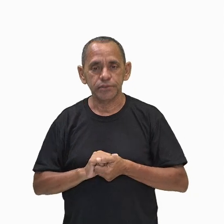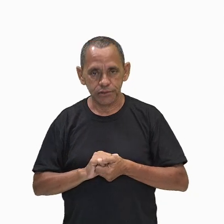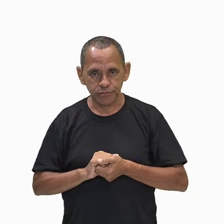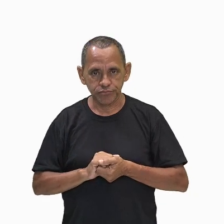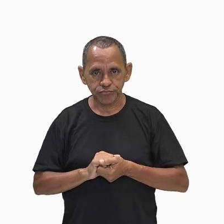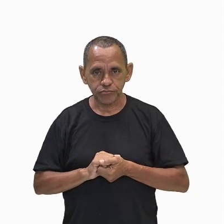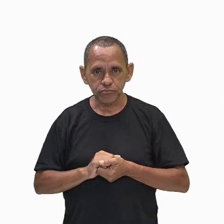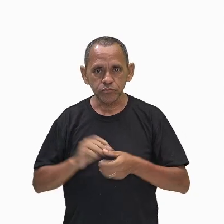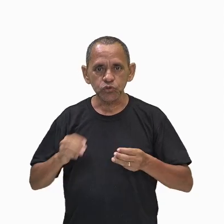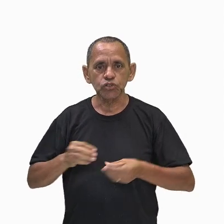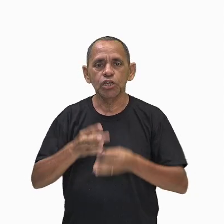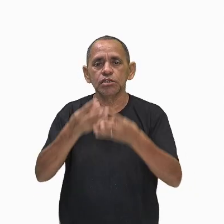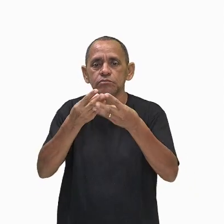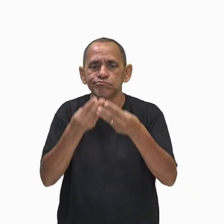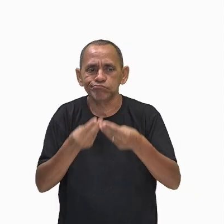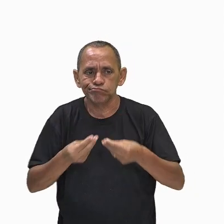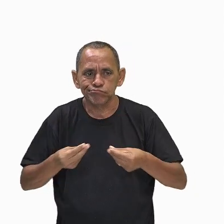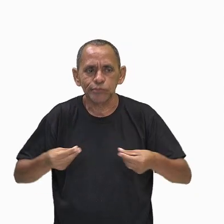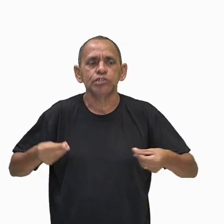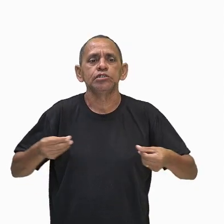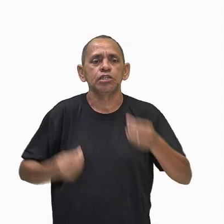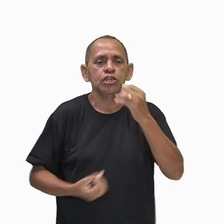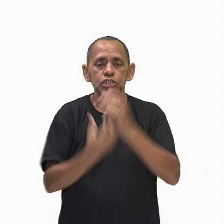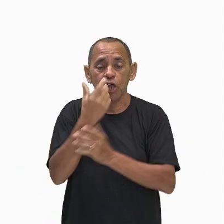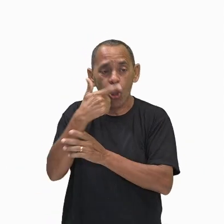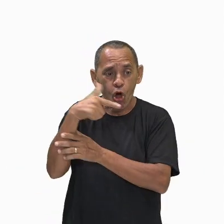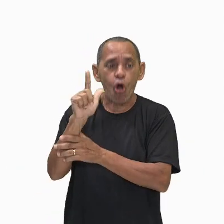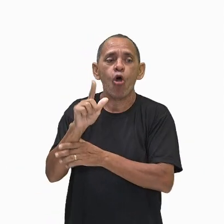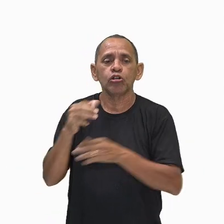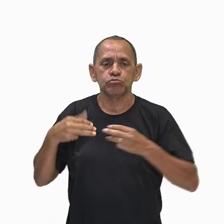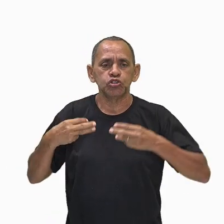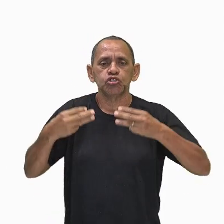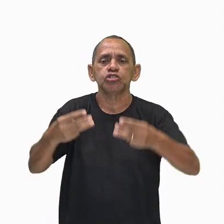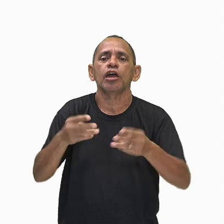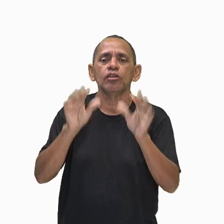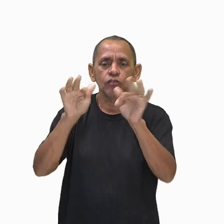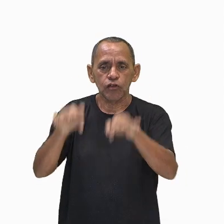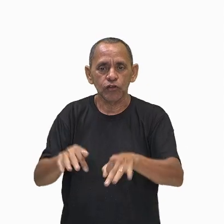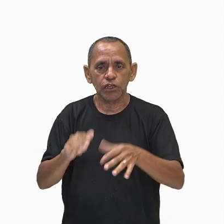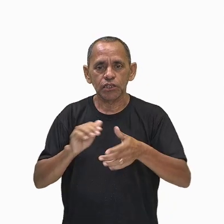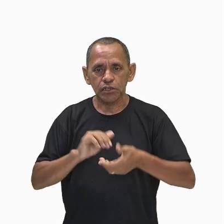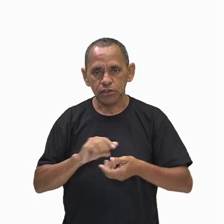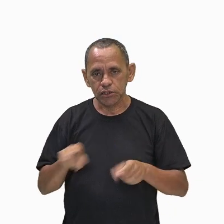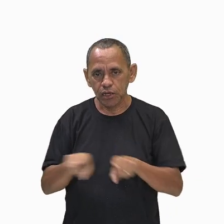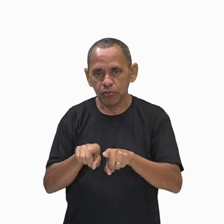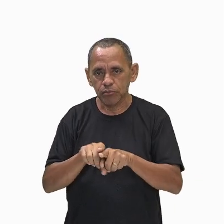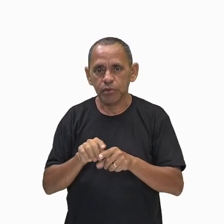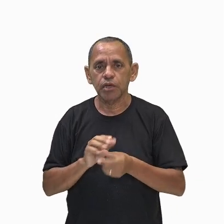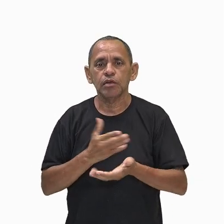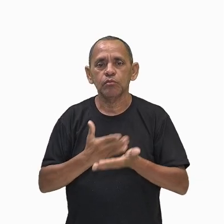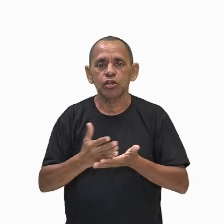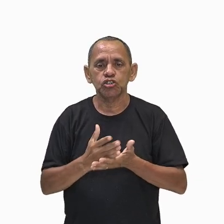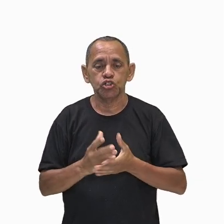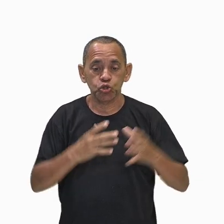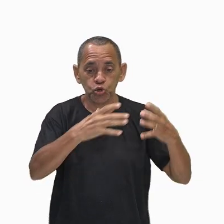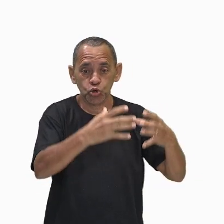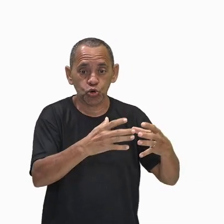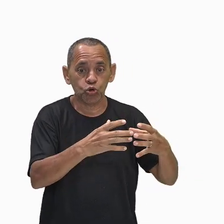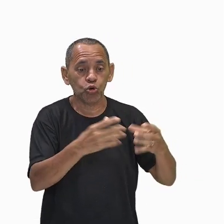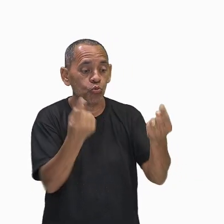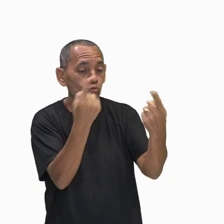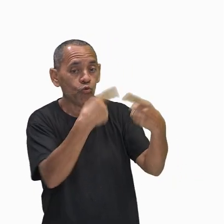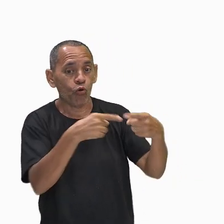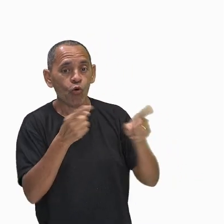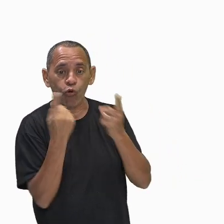dissolve o ministério e cria o Ministério Português, composto de membros do partido adversário. Isso gera, então, aí uma grande revolta